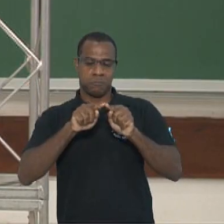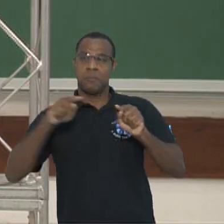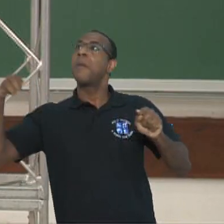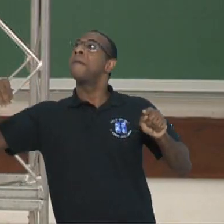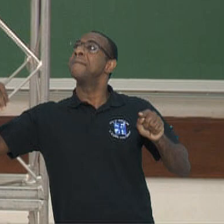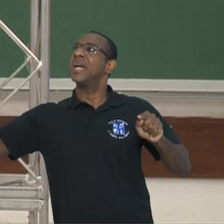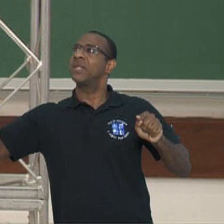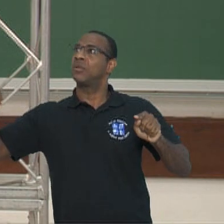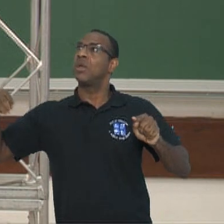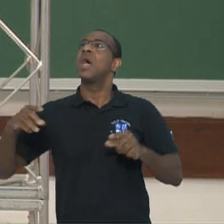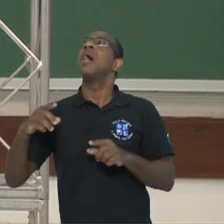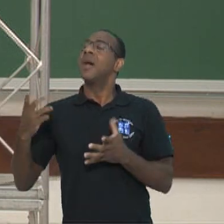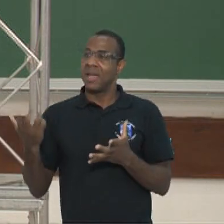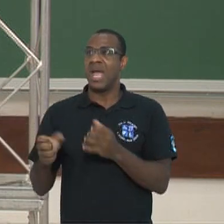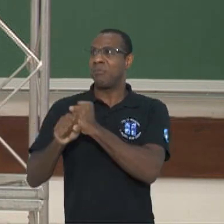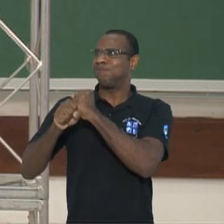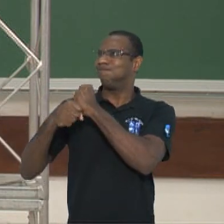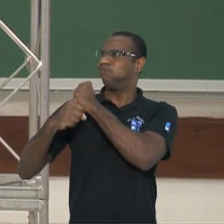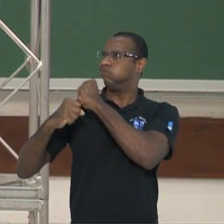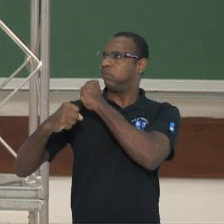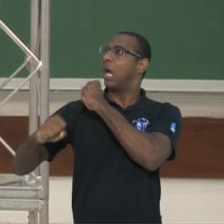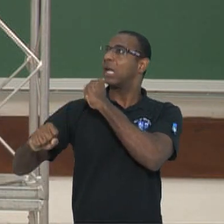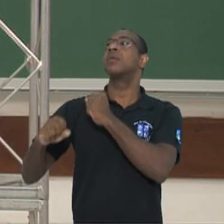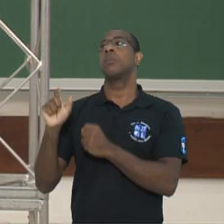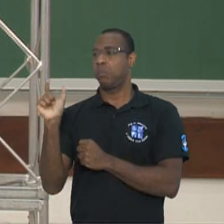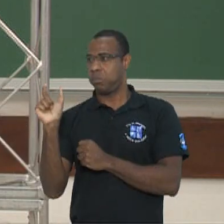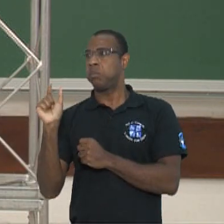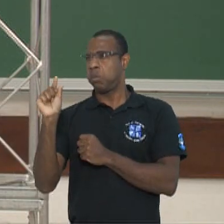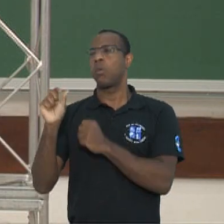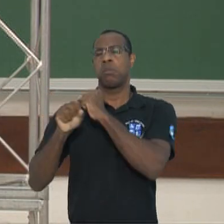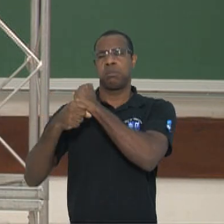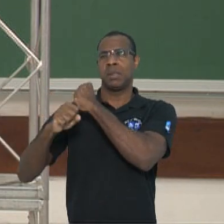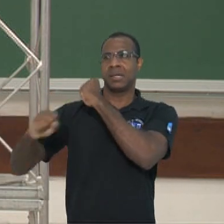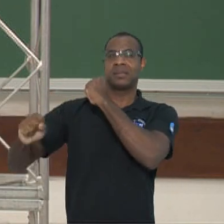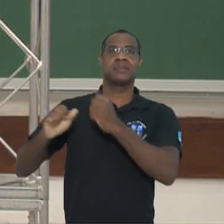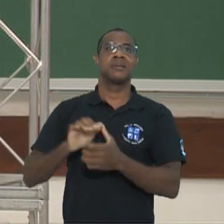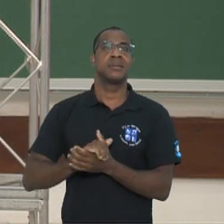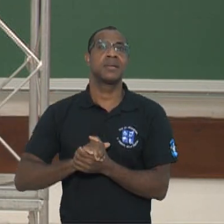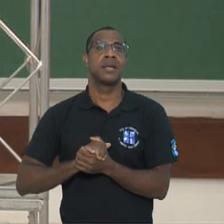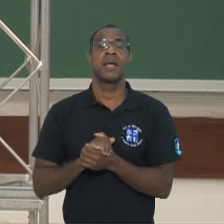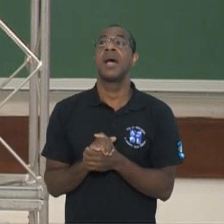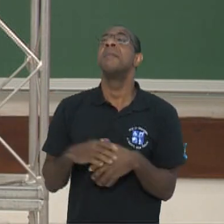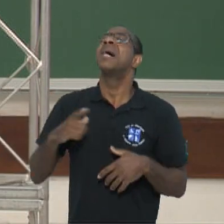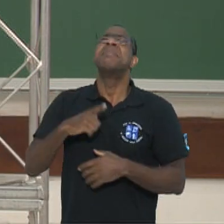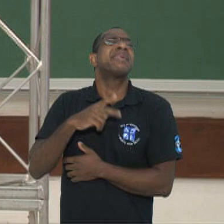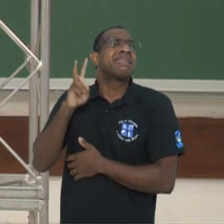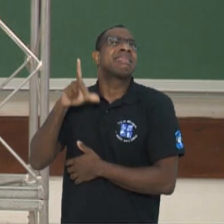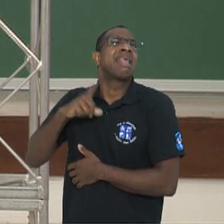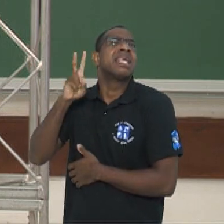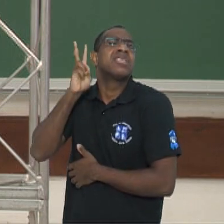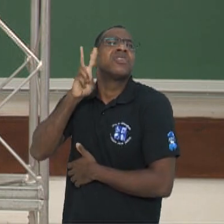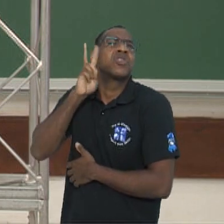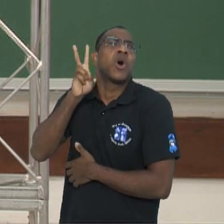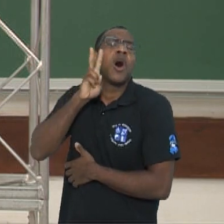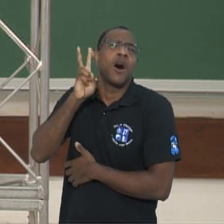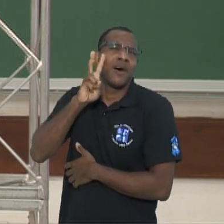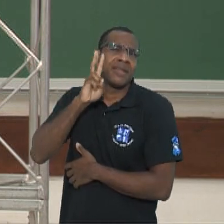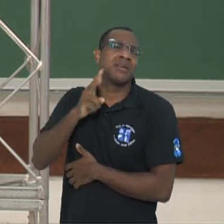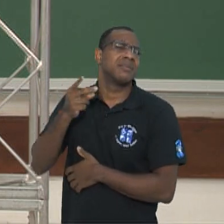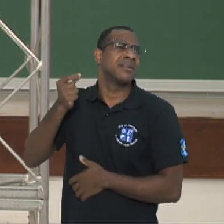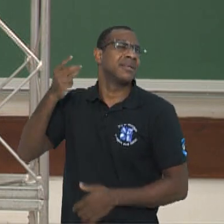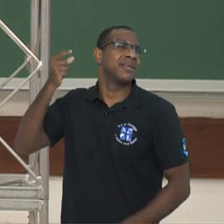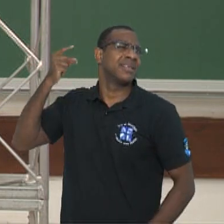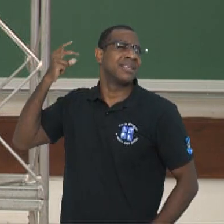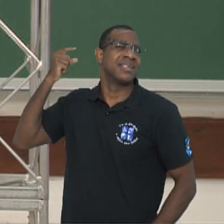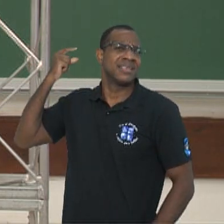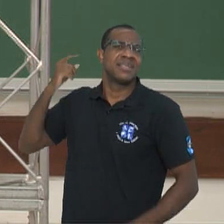se divertirem e ao mesmo tempo ter um pouco de cuidado quando vão pesquisar na internet. Mas assim, tem algumas histórias, mistérios relacionados a ela. O próprio